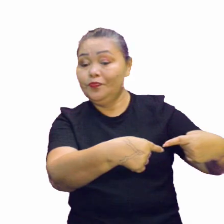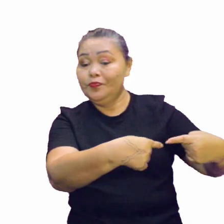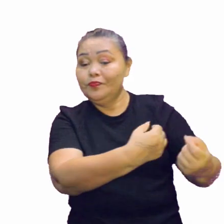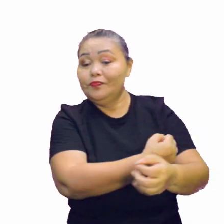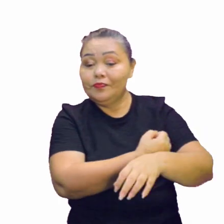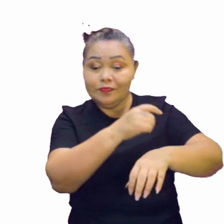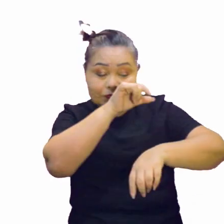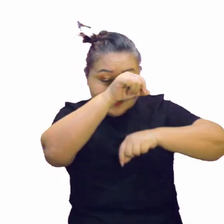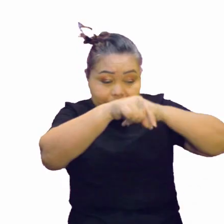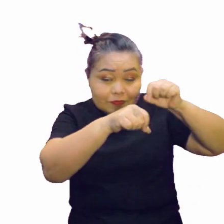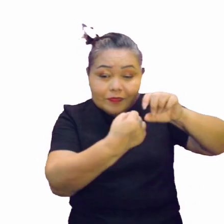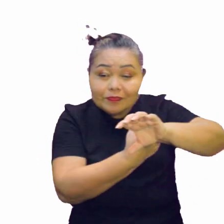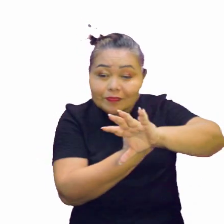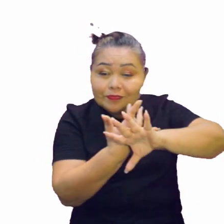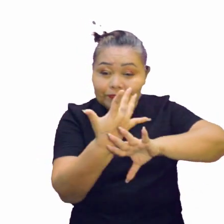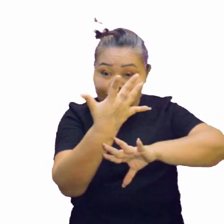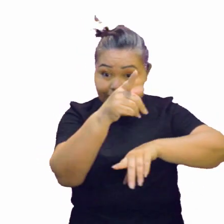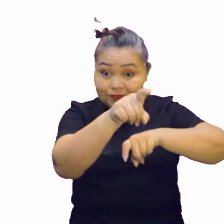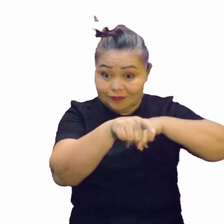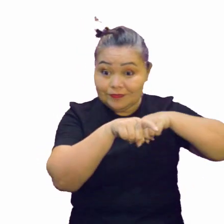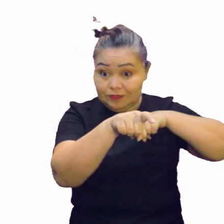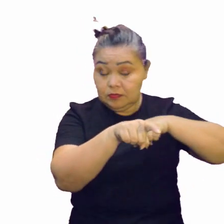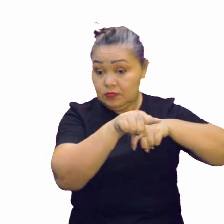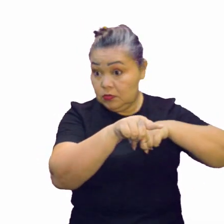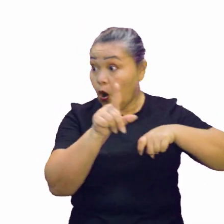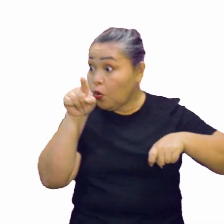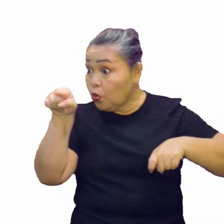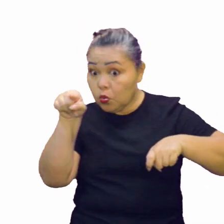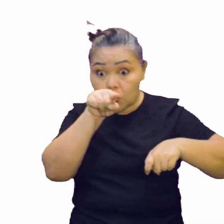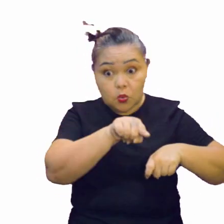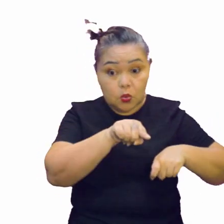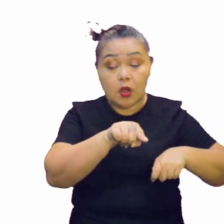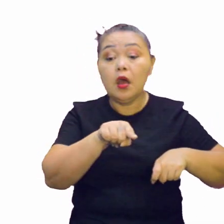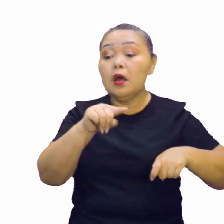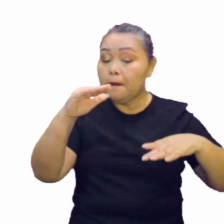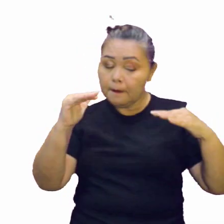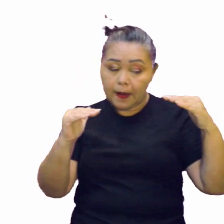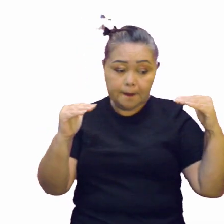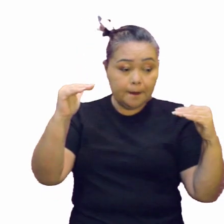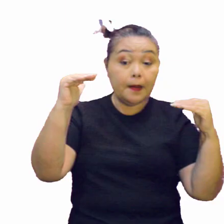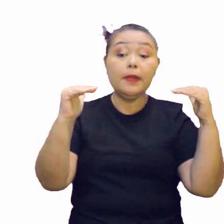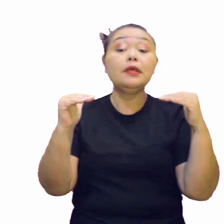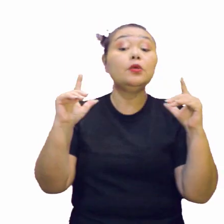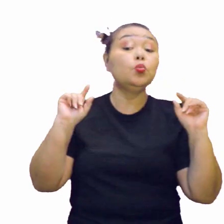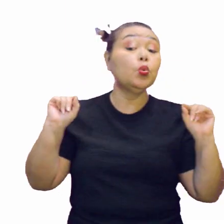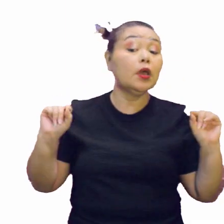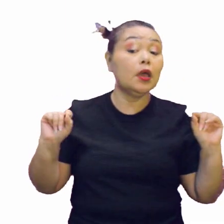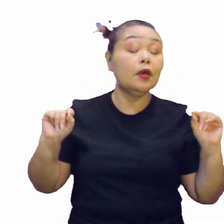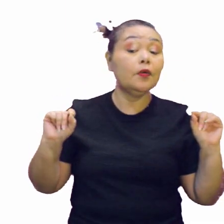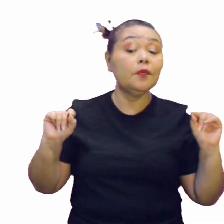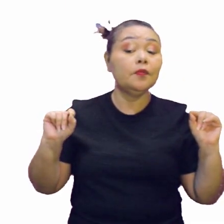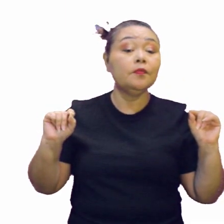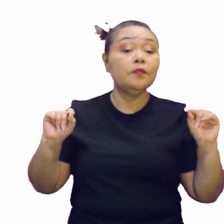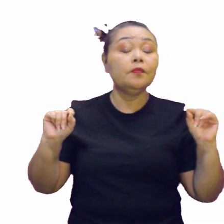inserida. E isso, sim, faz uma valorização do quê? Das